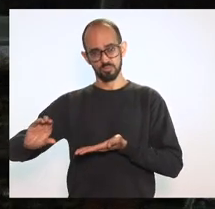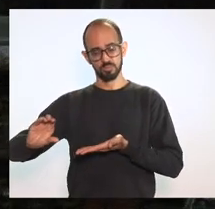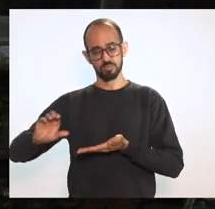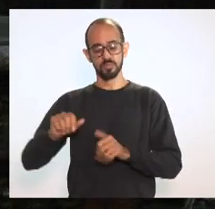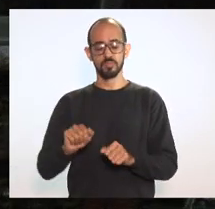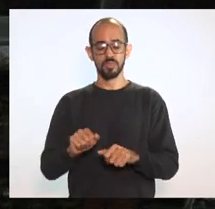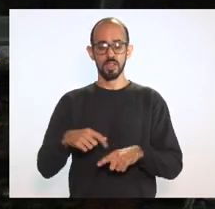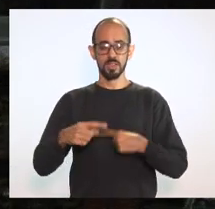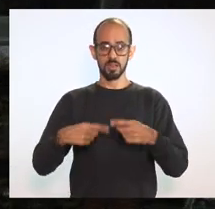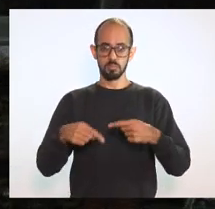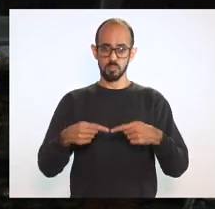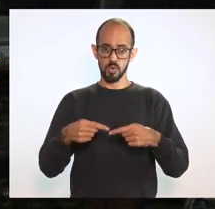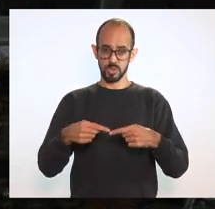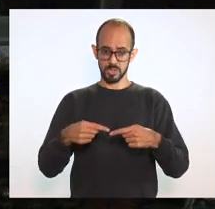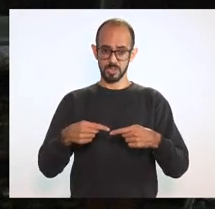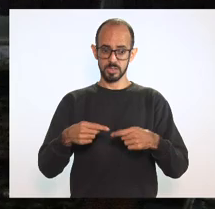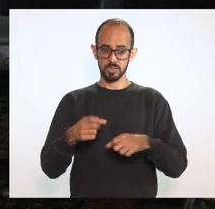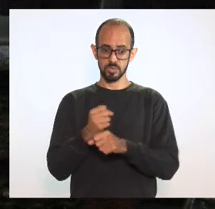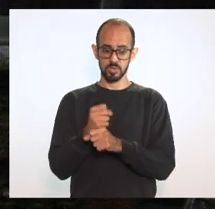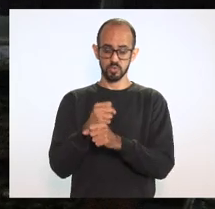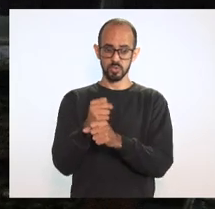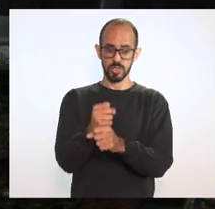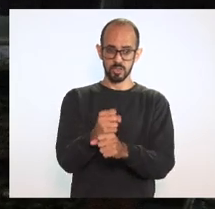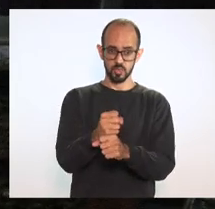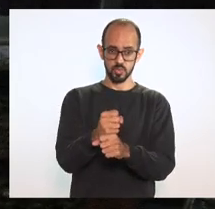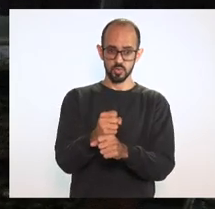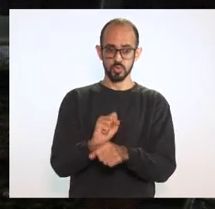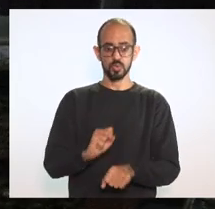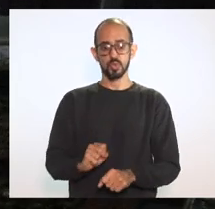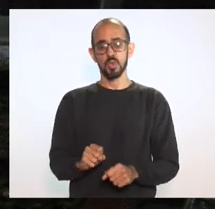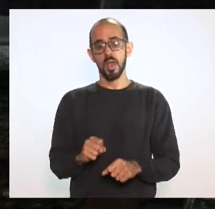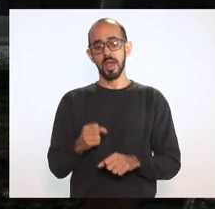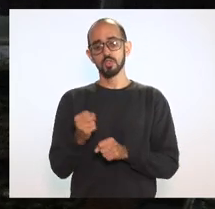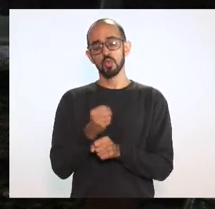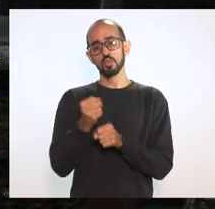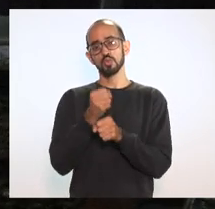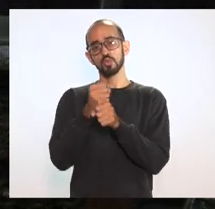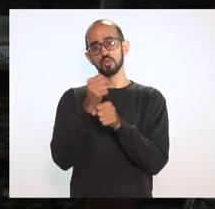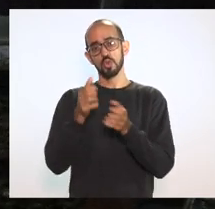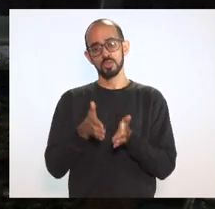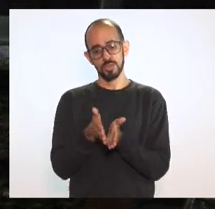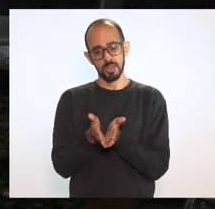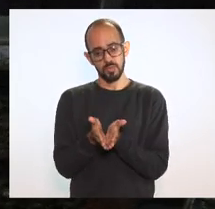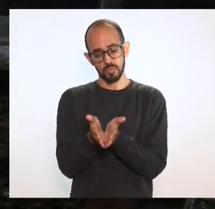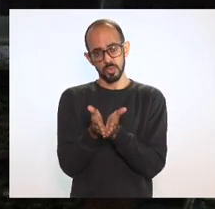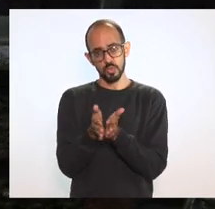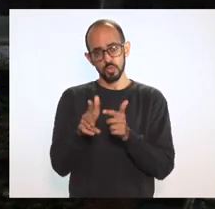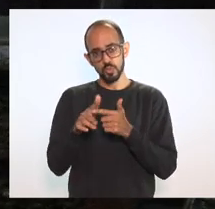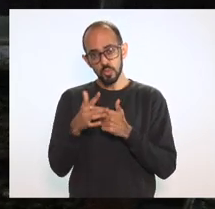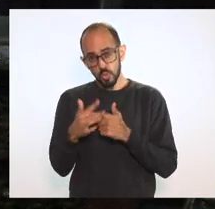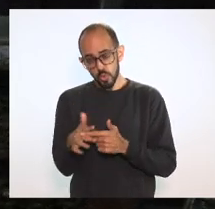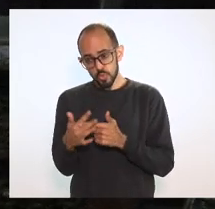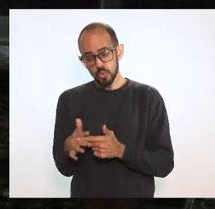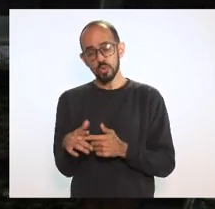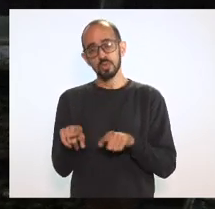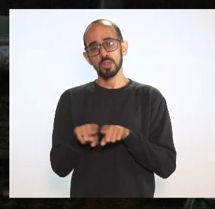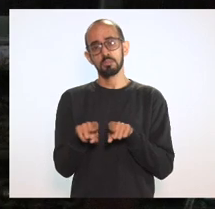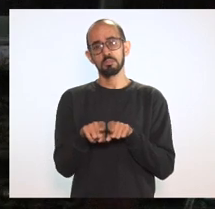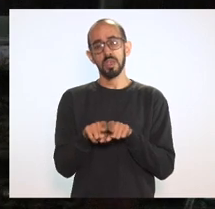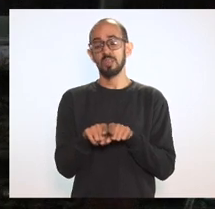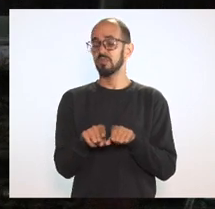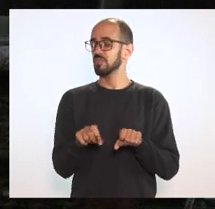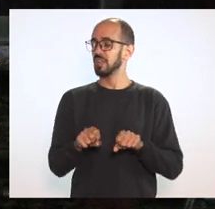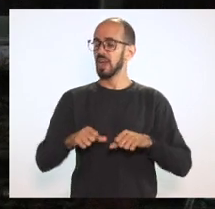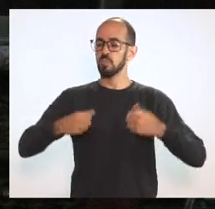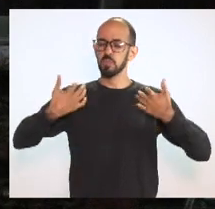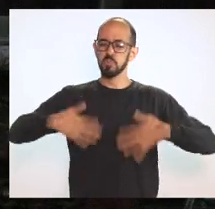Com o passar dos anos, os custos de construção naval e reparação naval ficaram exorbitantes e